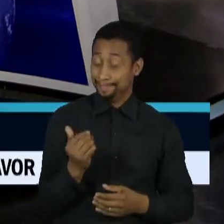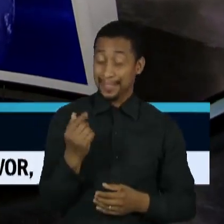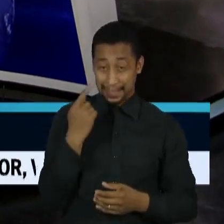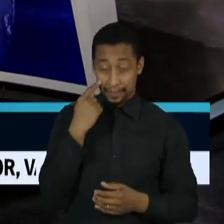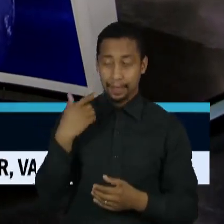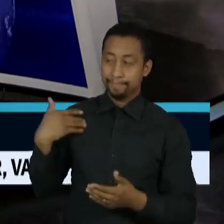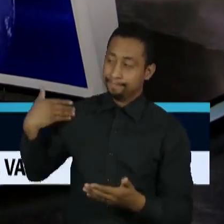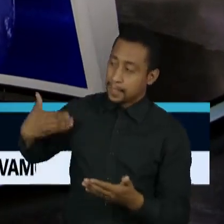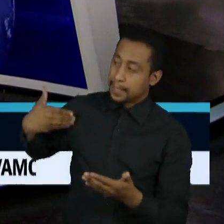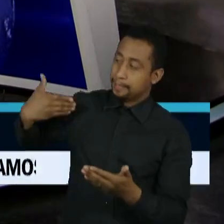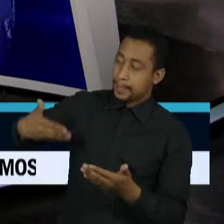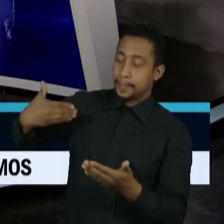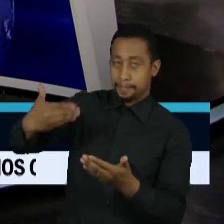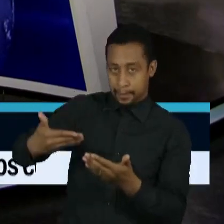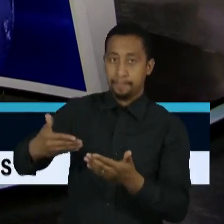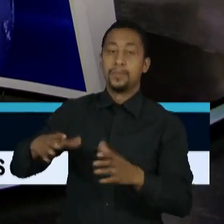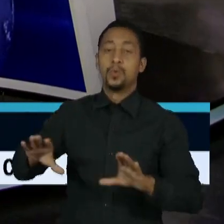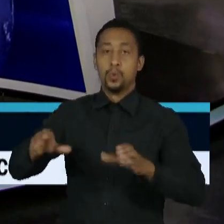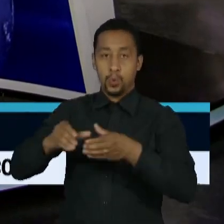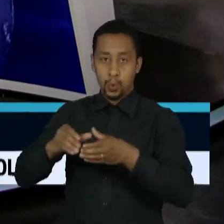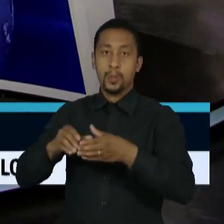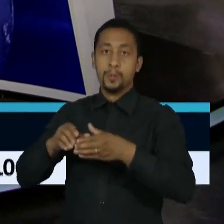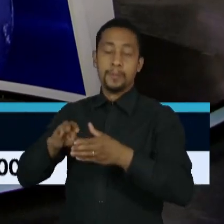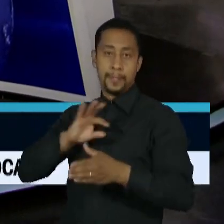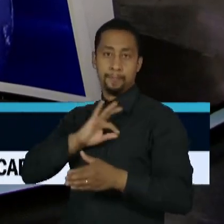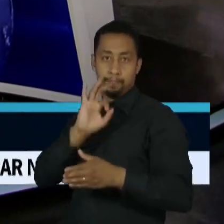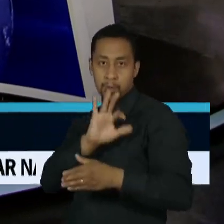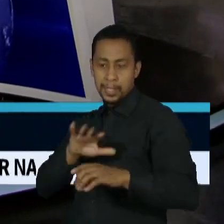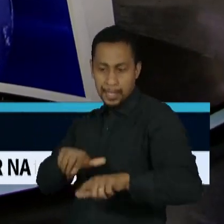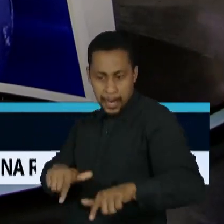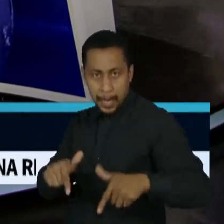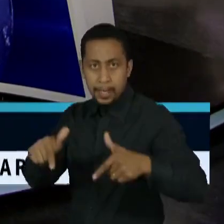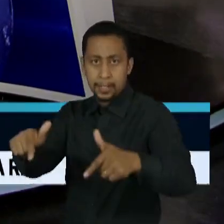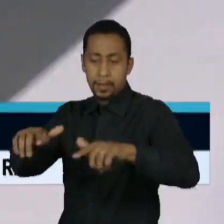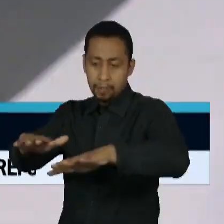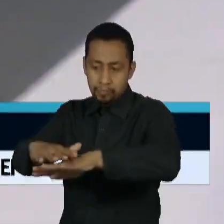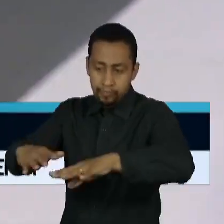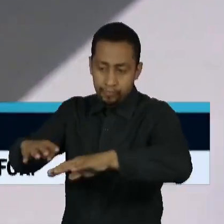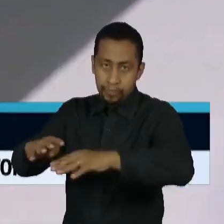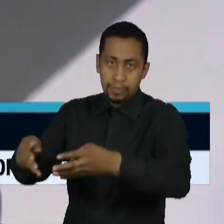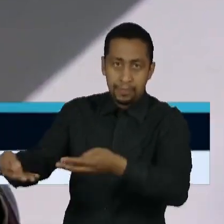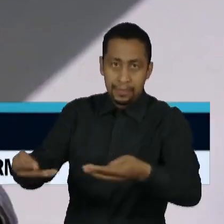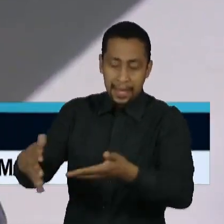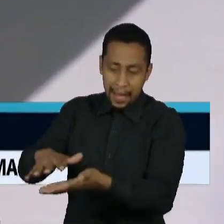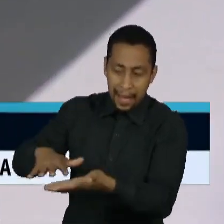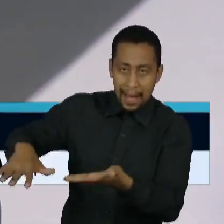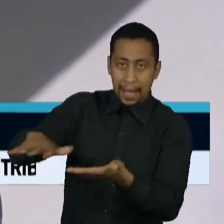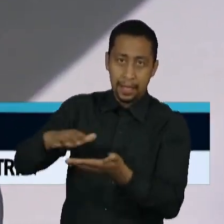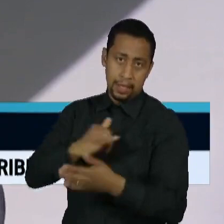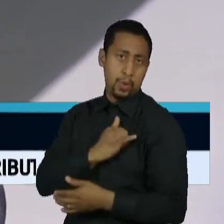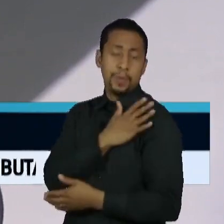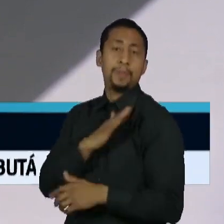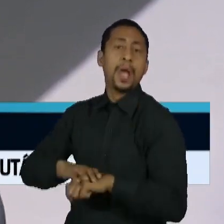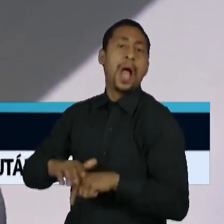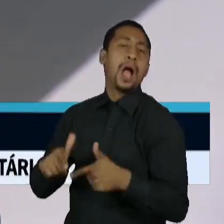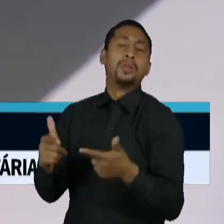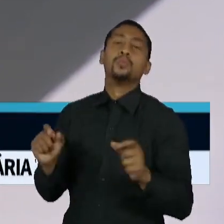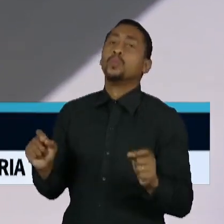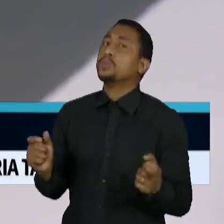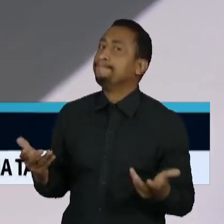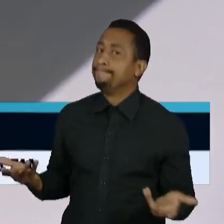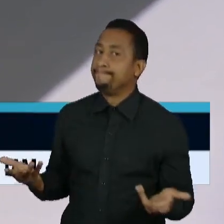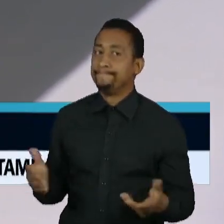até aqui das operações na terra Yanomami? Já são 6 meses aí de ação do Estado. Pois é, ela dá uma dimensão do estado